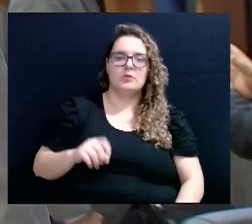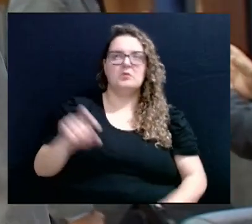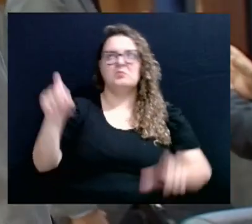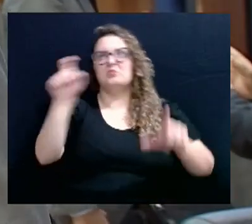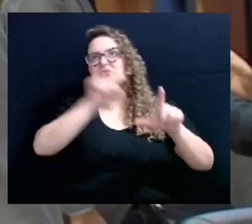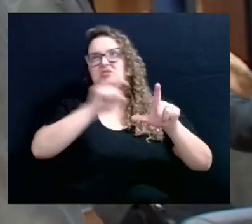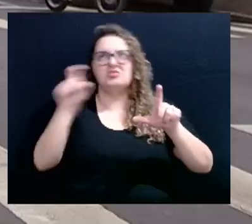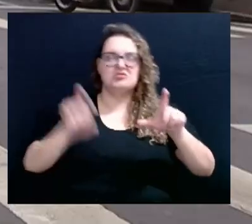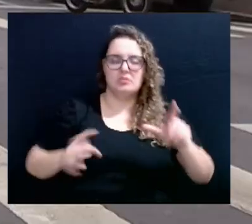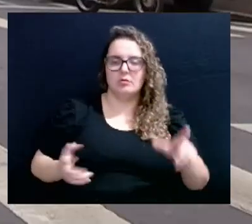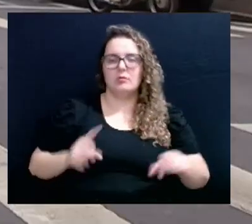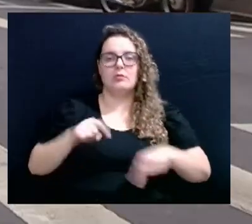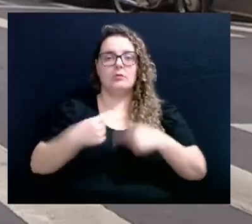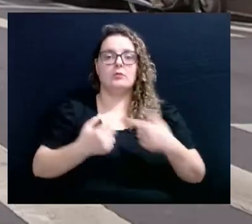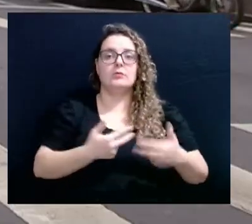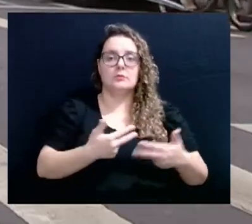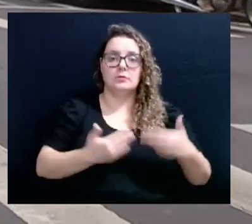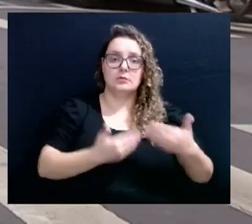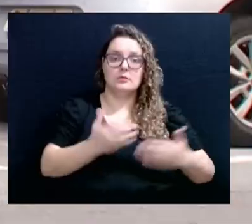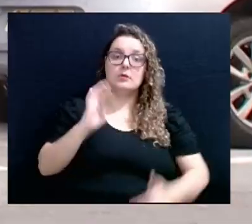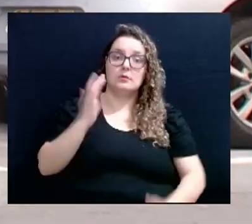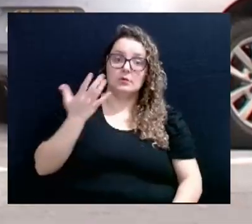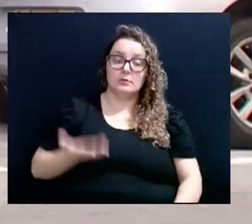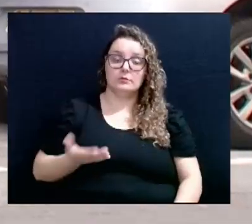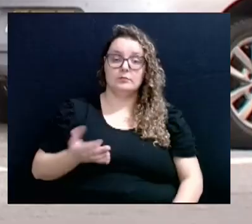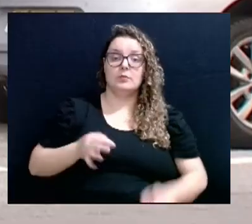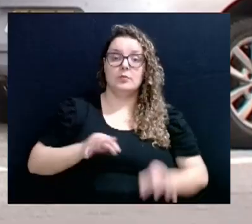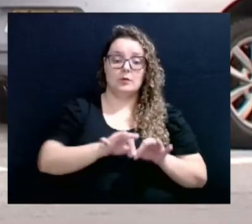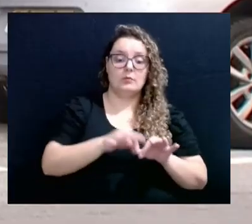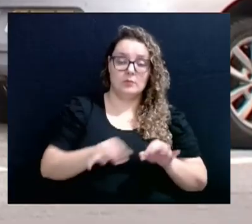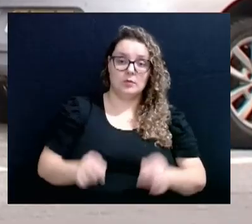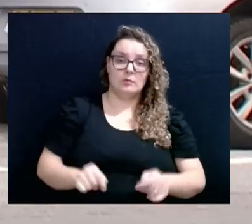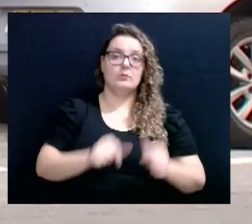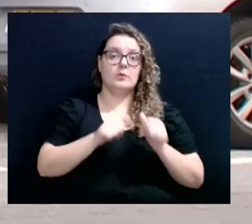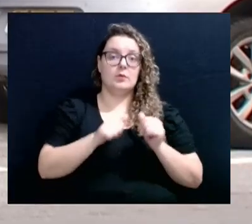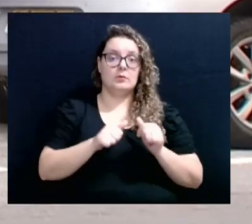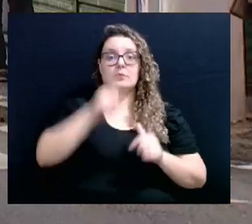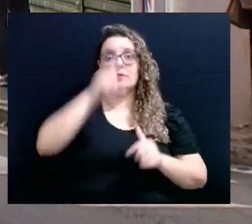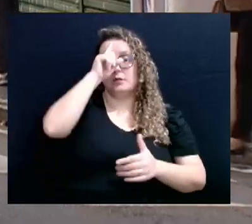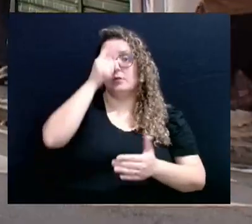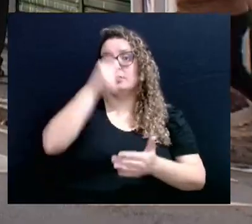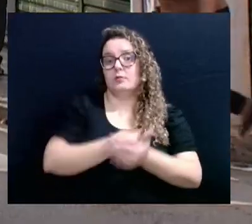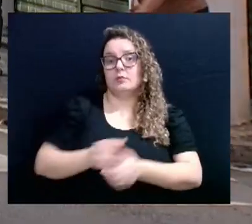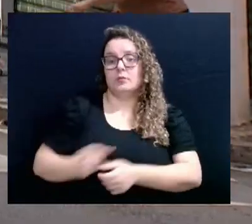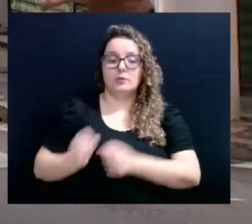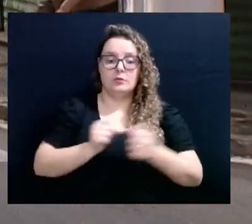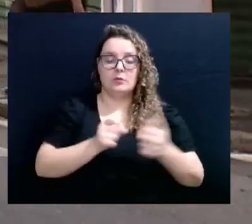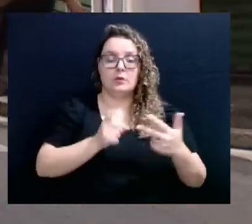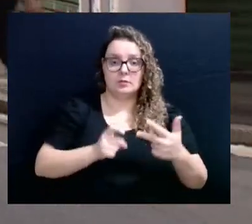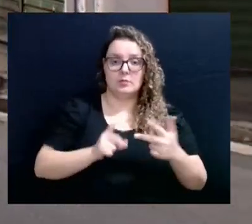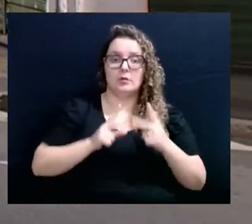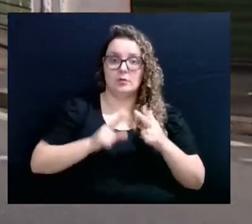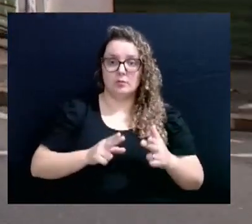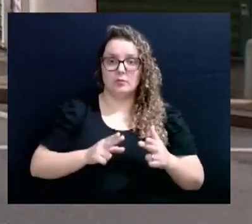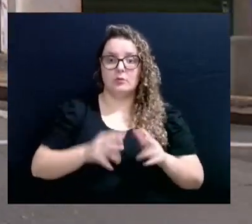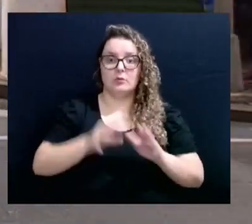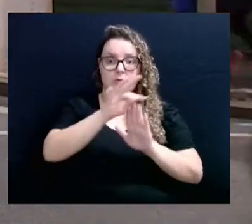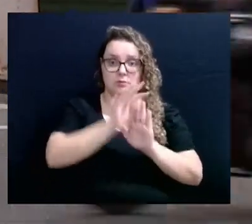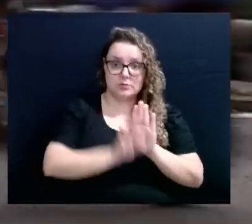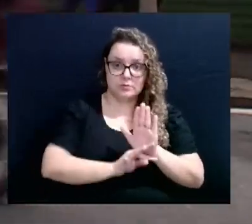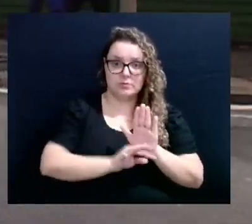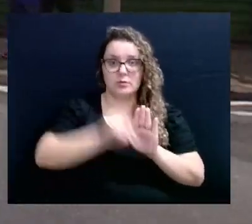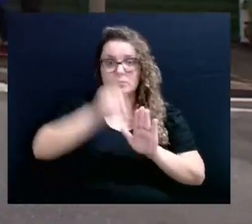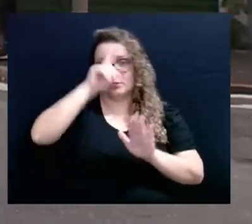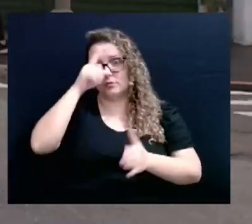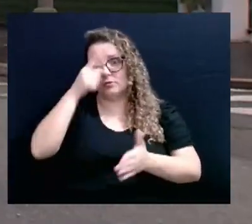com esses imóveis. O perímetro beneficiado será definido pelo Poder Executivo. De acordo com o texto, os proprietários terão um